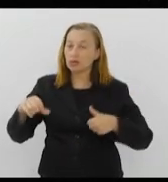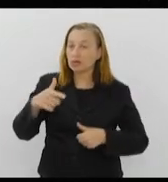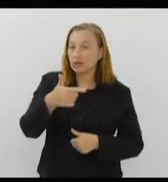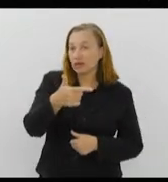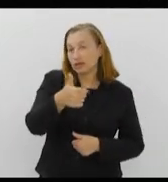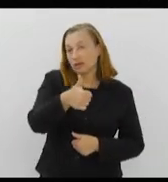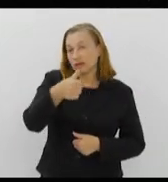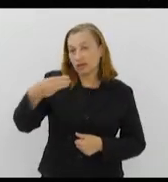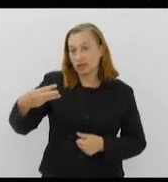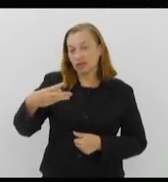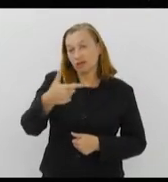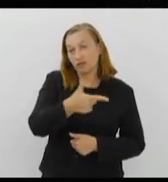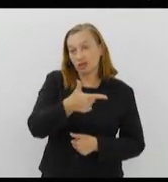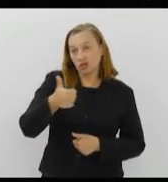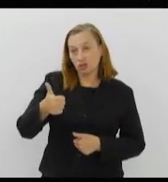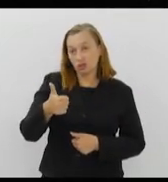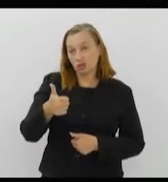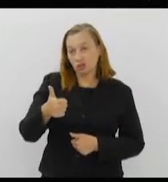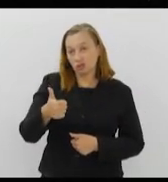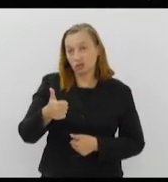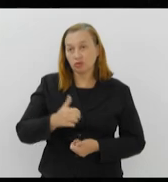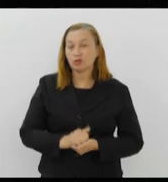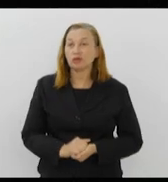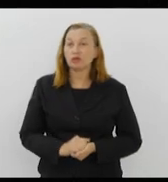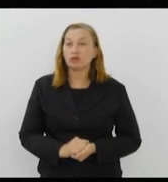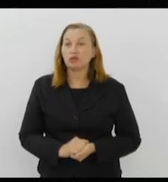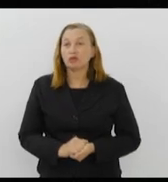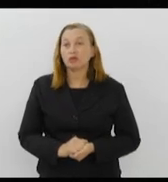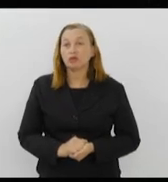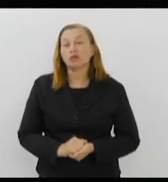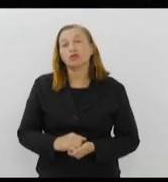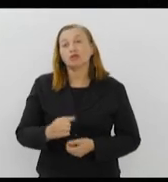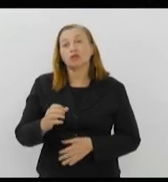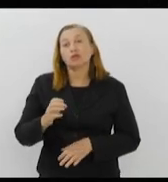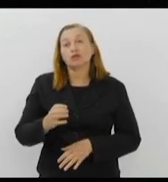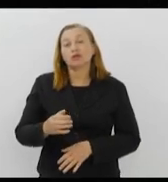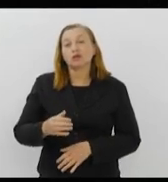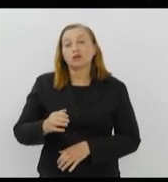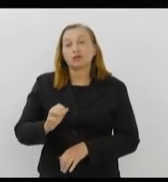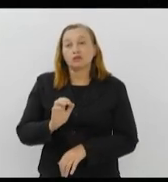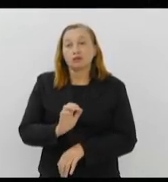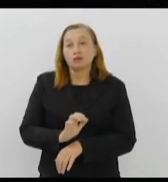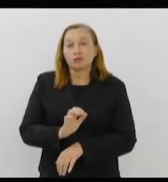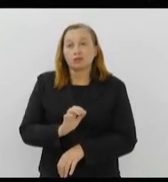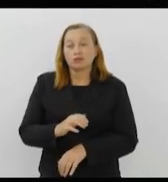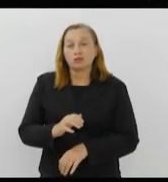máximo é a Câmara da Cidade do Rio de Janeiro com 51.